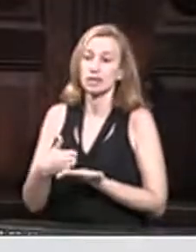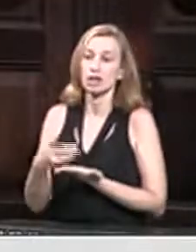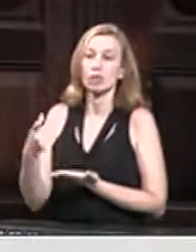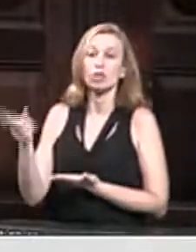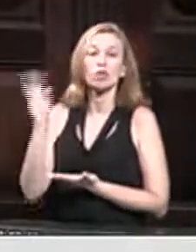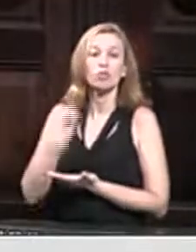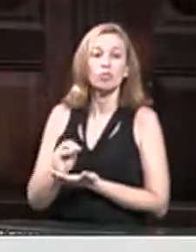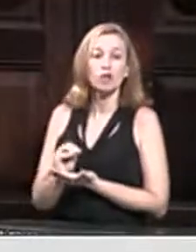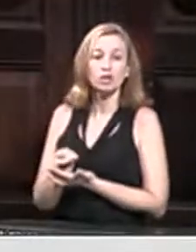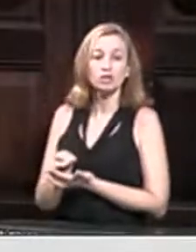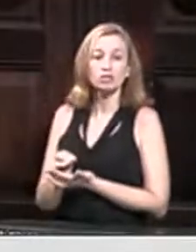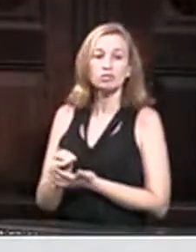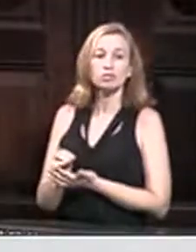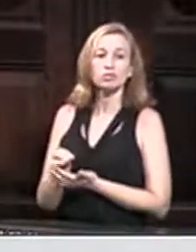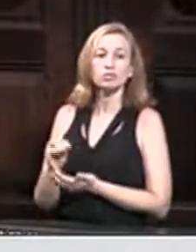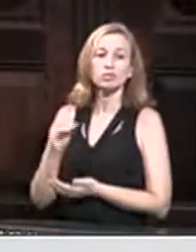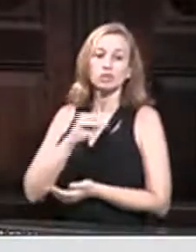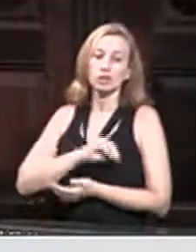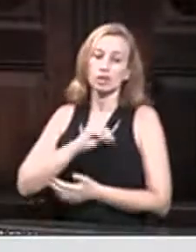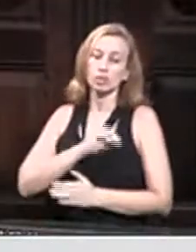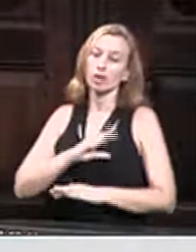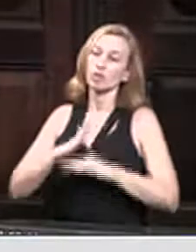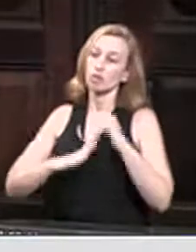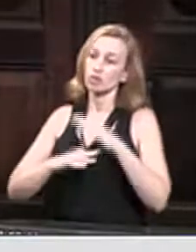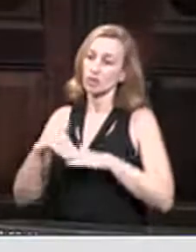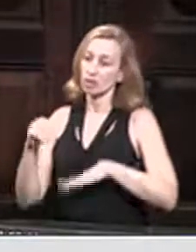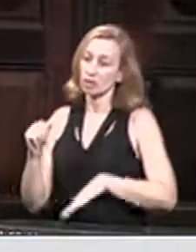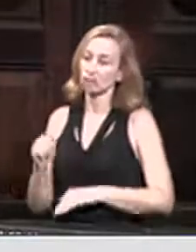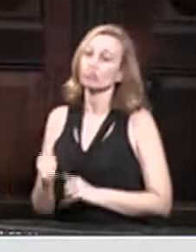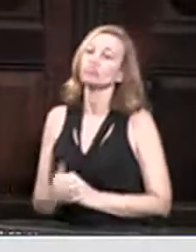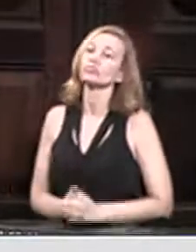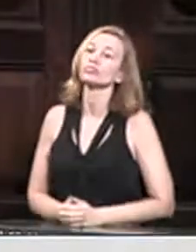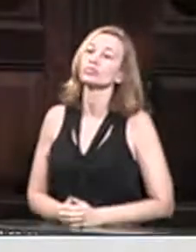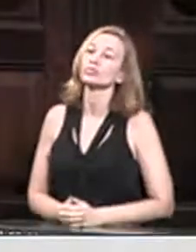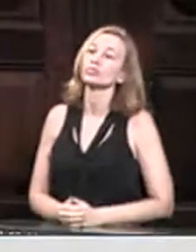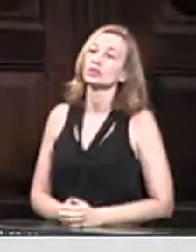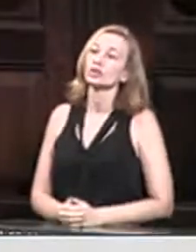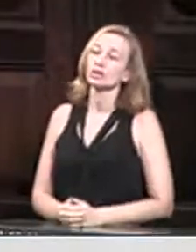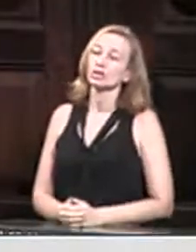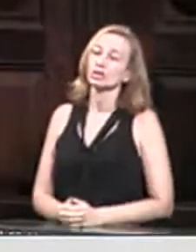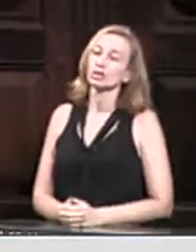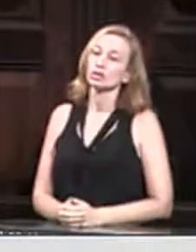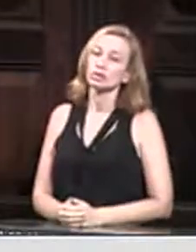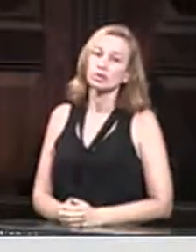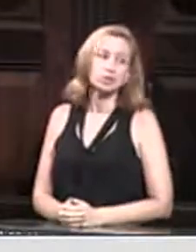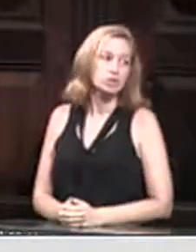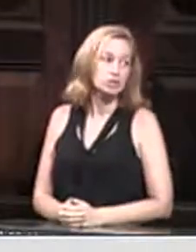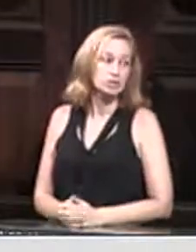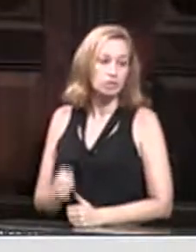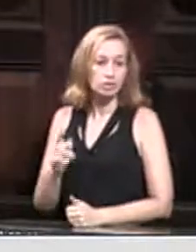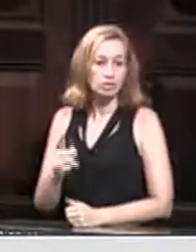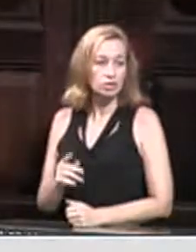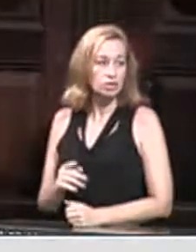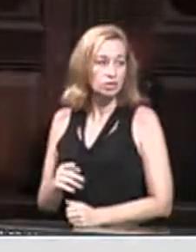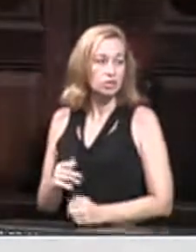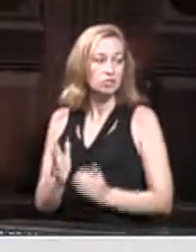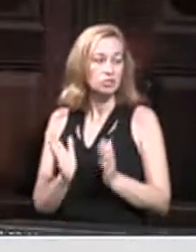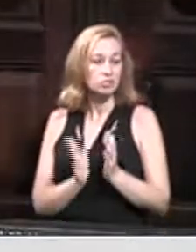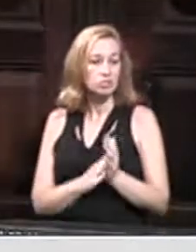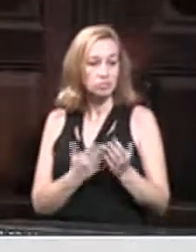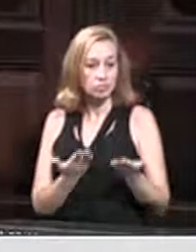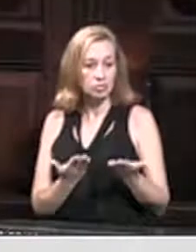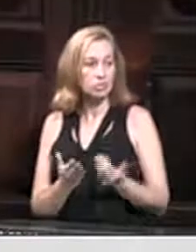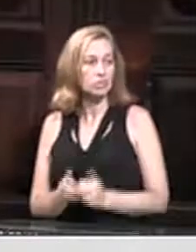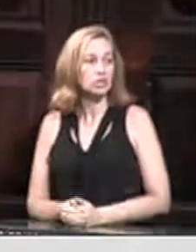cargos, carreiras e salários e mantenha esse sofrimento. Sejam sempre